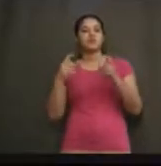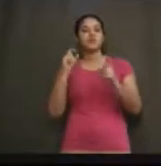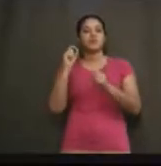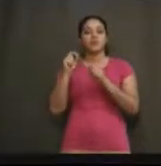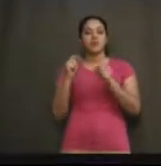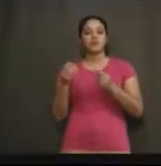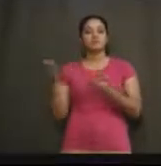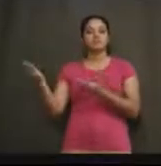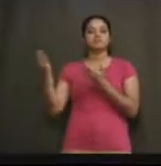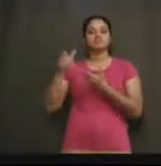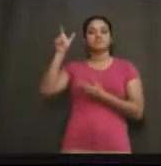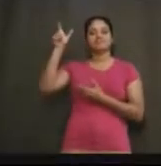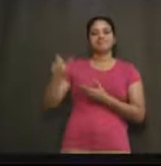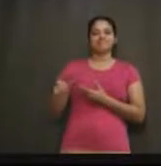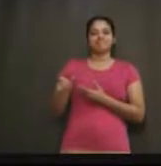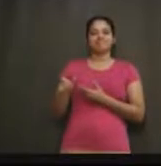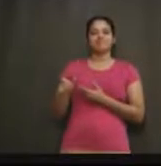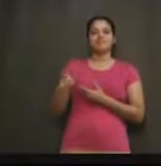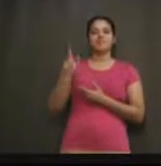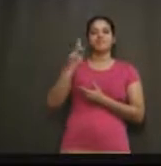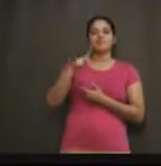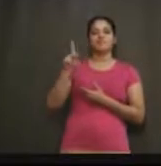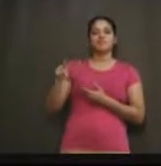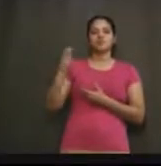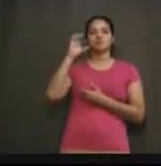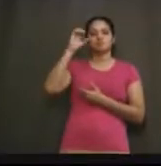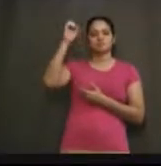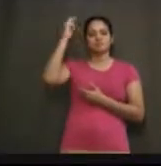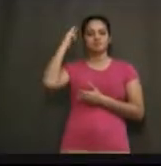da Universidade Federal do Pará, o amigo Emanuel Turim,